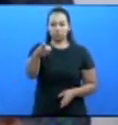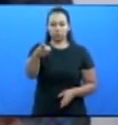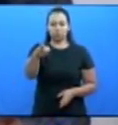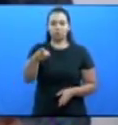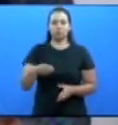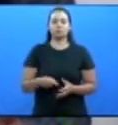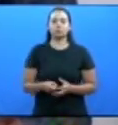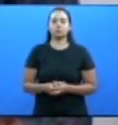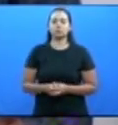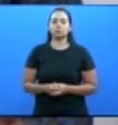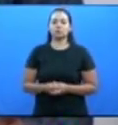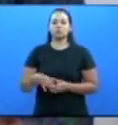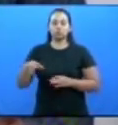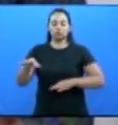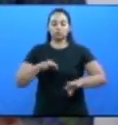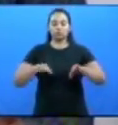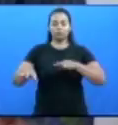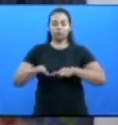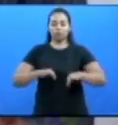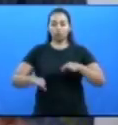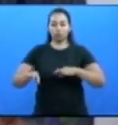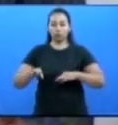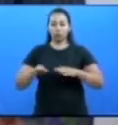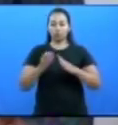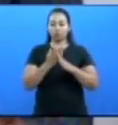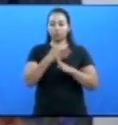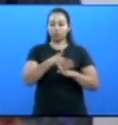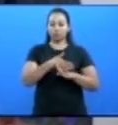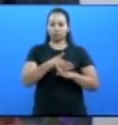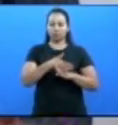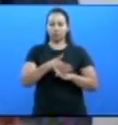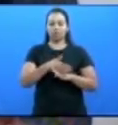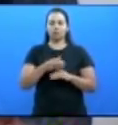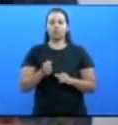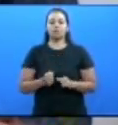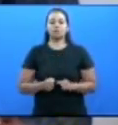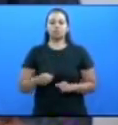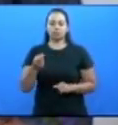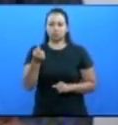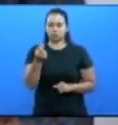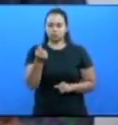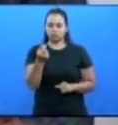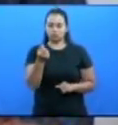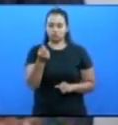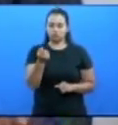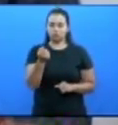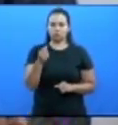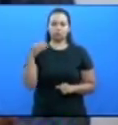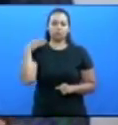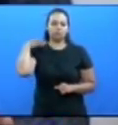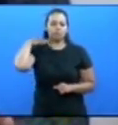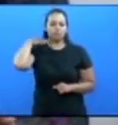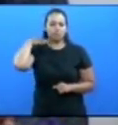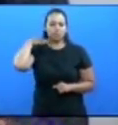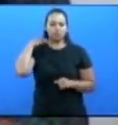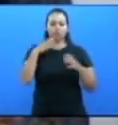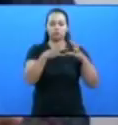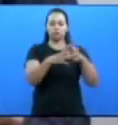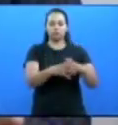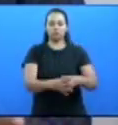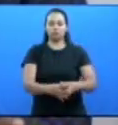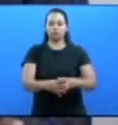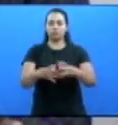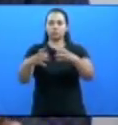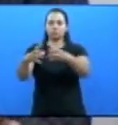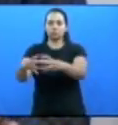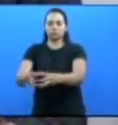para ser feito através de 5 milhões. A gente fala ali da Rua São Francisco, como a Rua Atlântica, né, ligação do Guanabara com a Esplanada. A